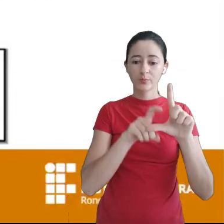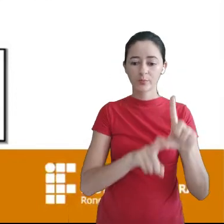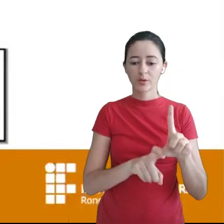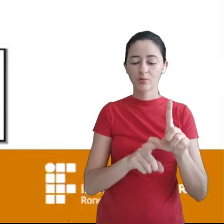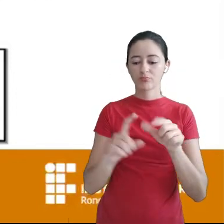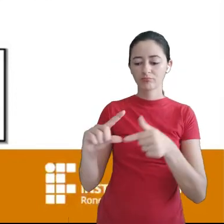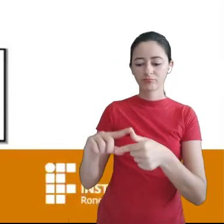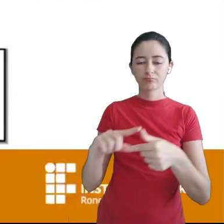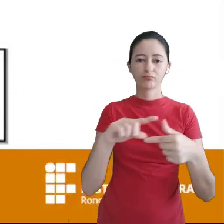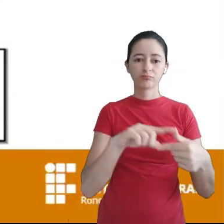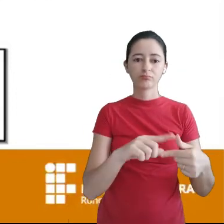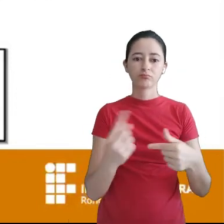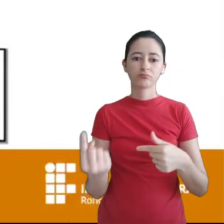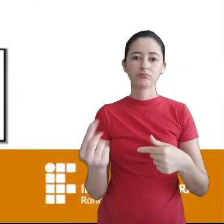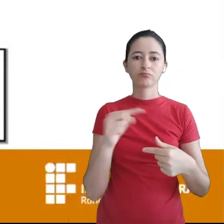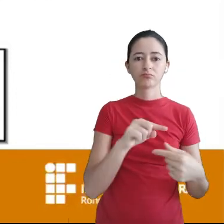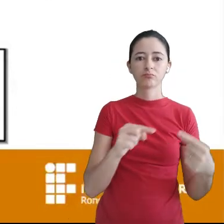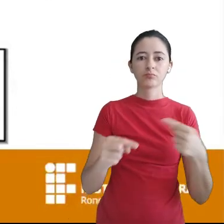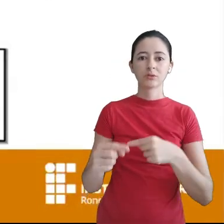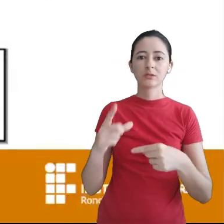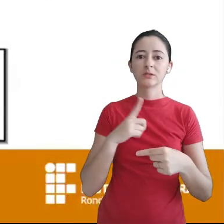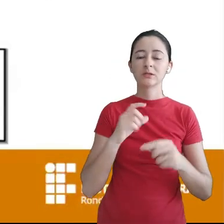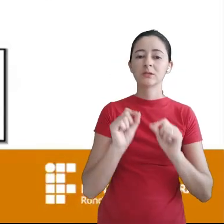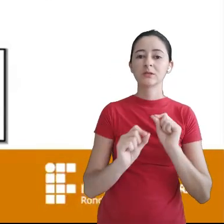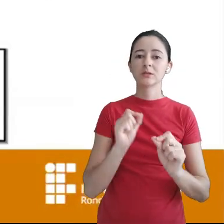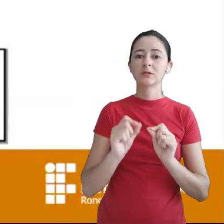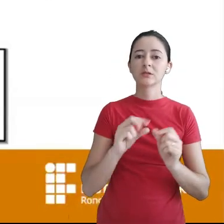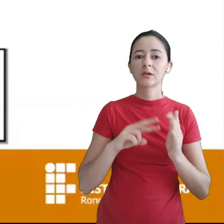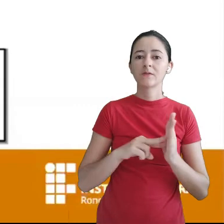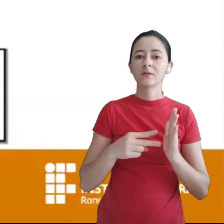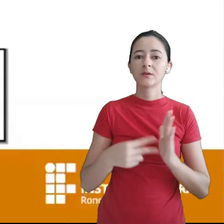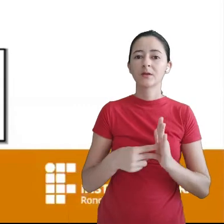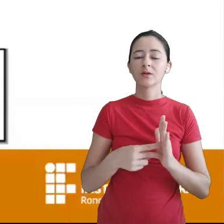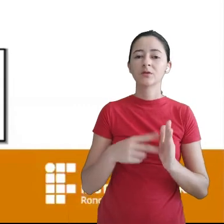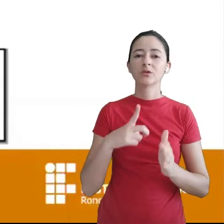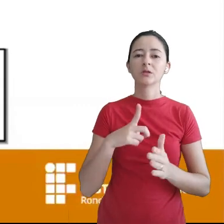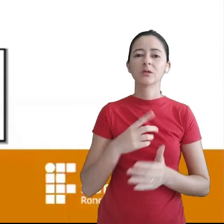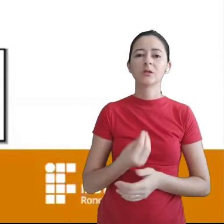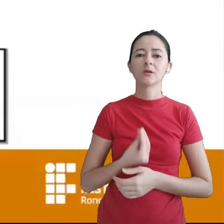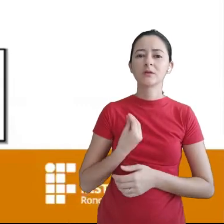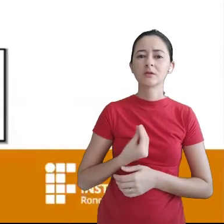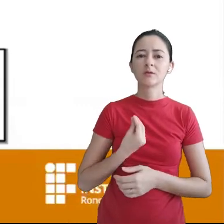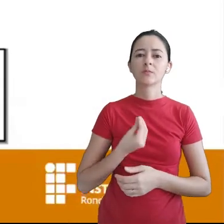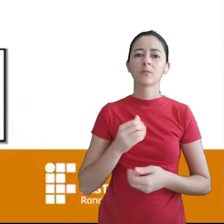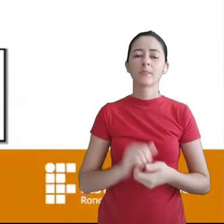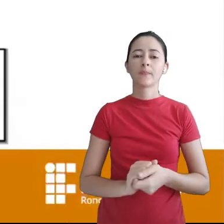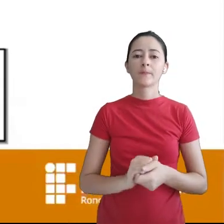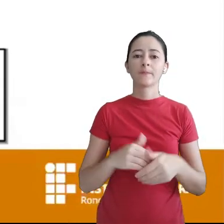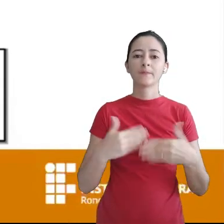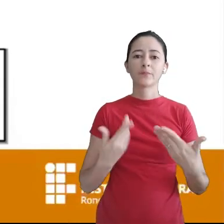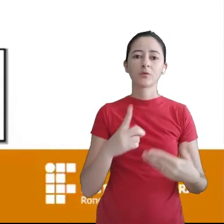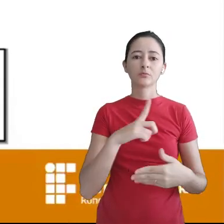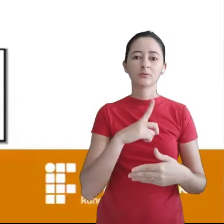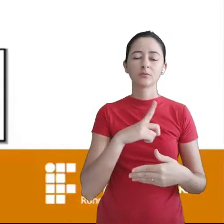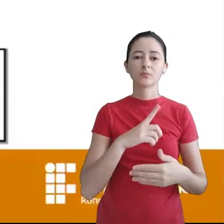um dado de uma tabela depende do outro. Depende no sentido de existir. Tá?